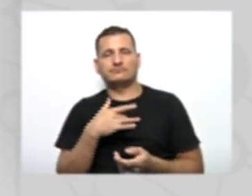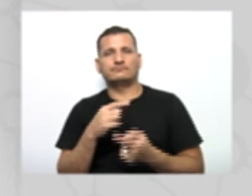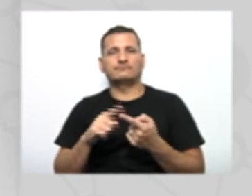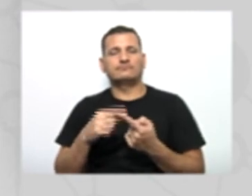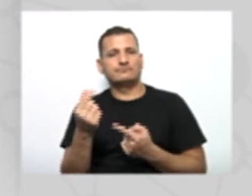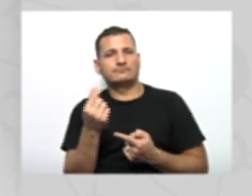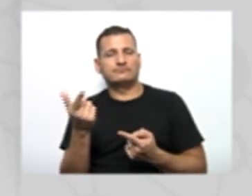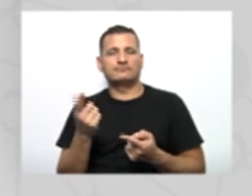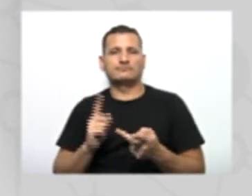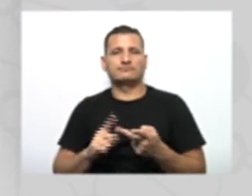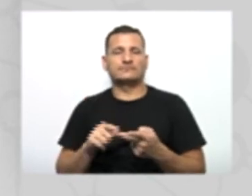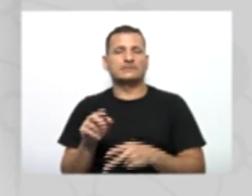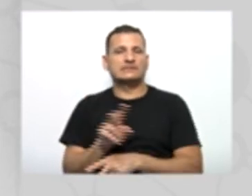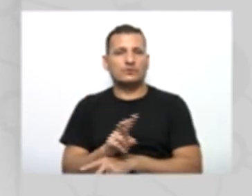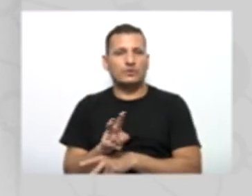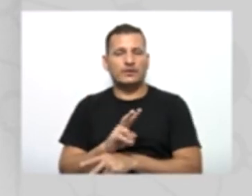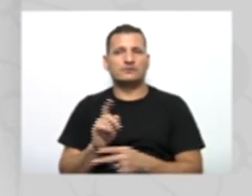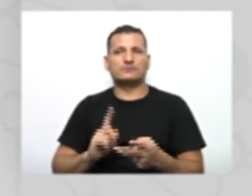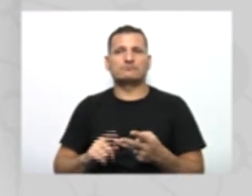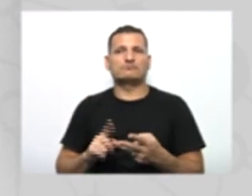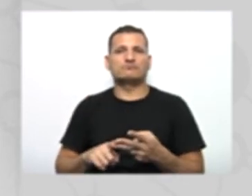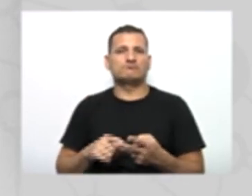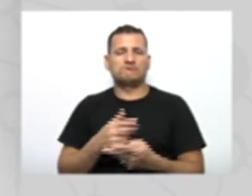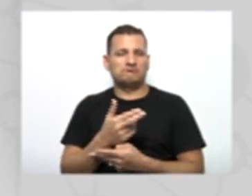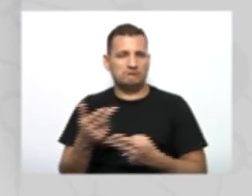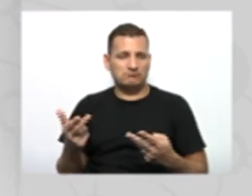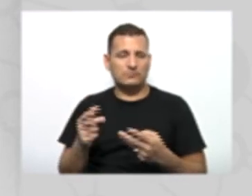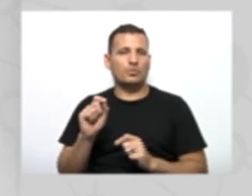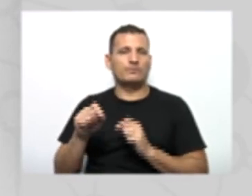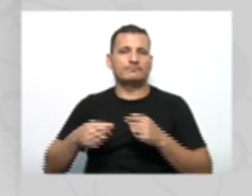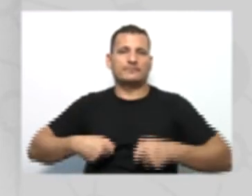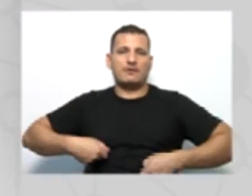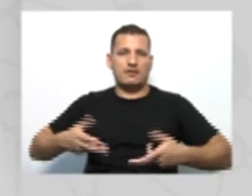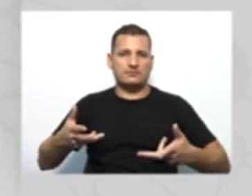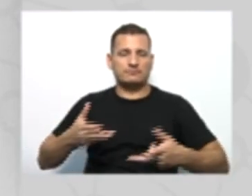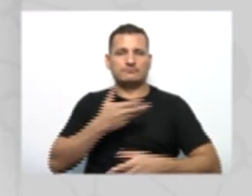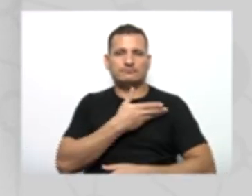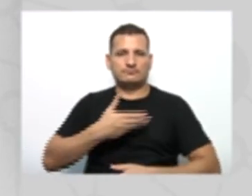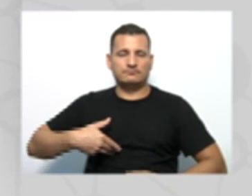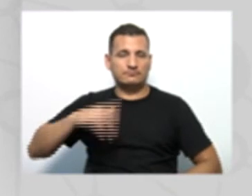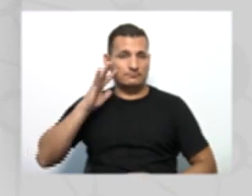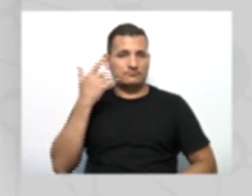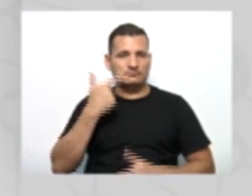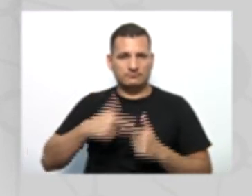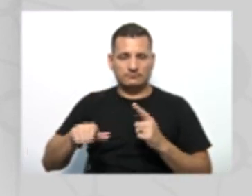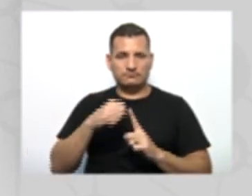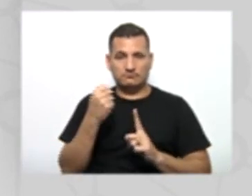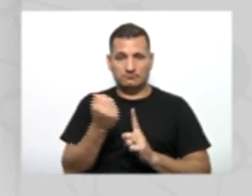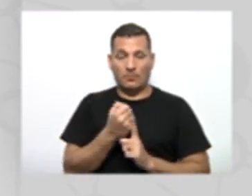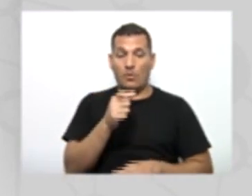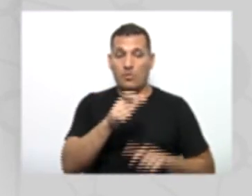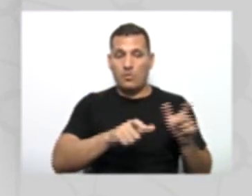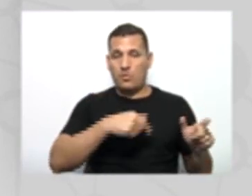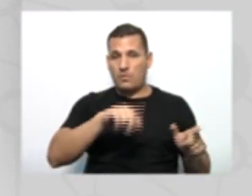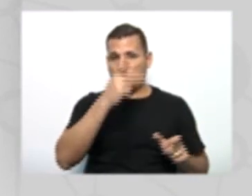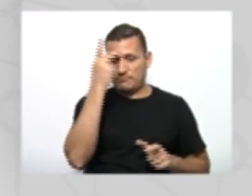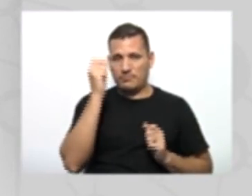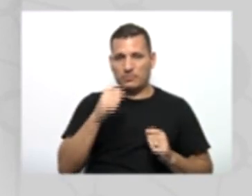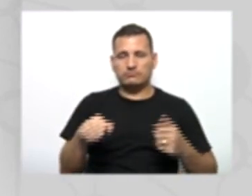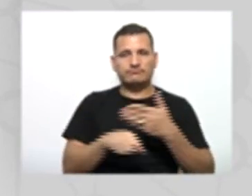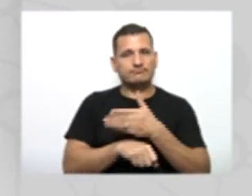é o primeiro contato, o primeiro espaço legitimado do exercício da cidadania. Imaginem vocês,